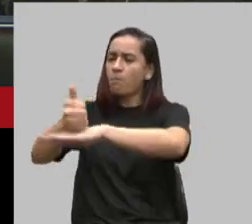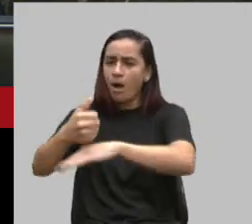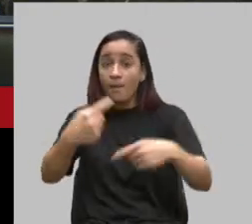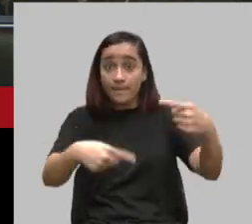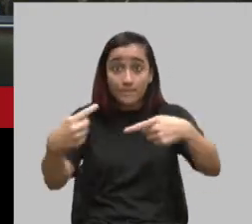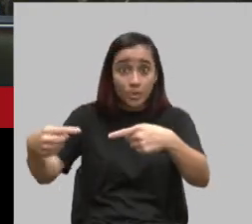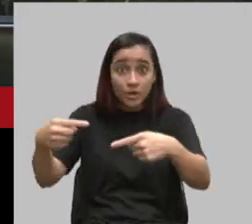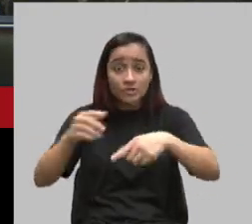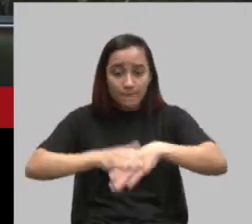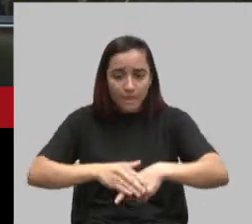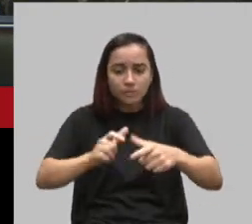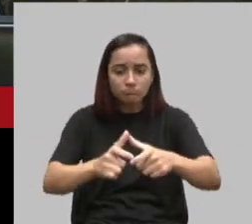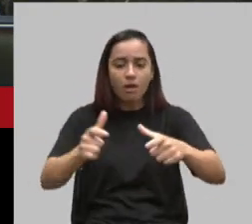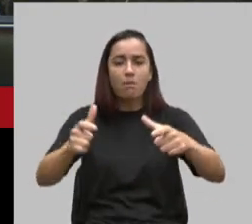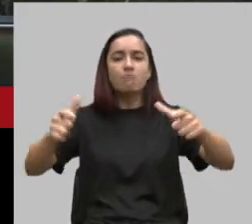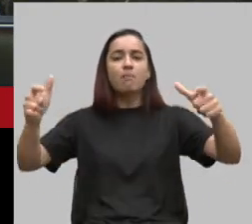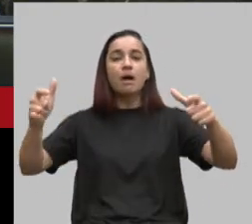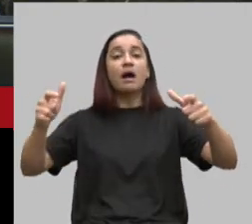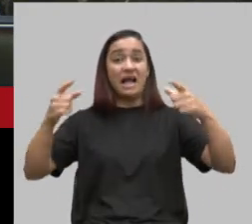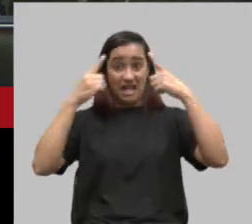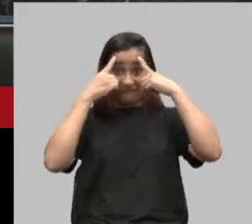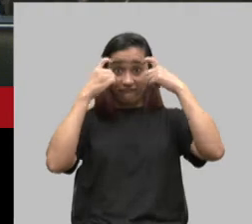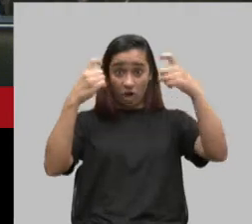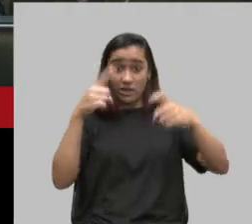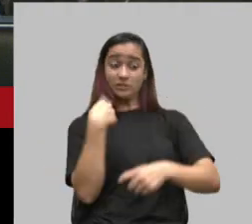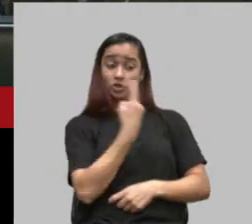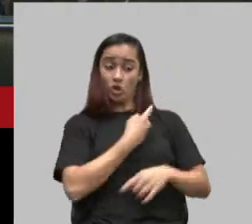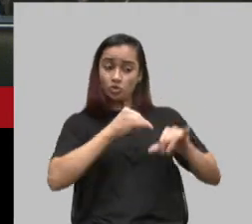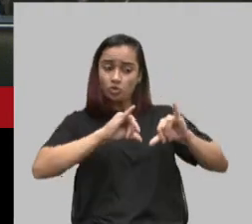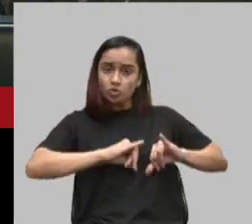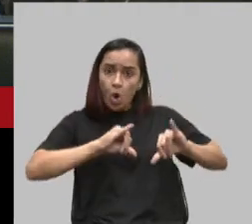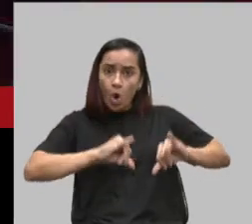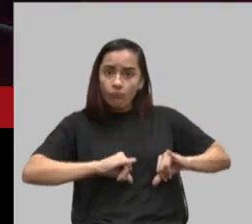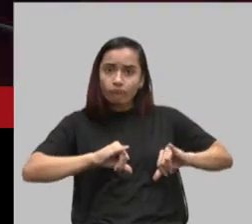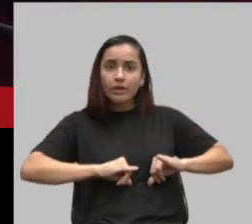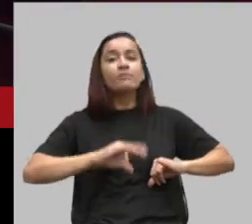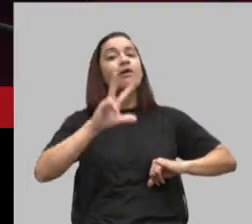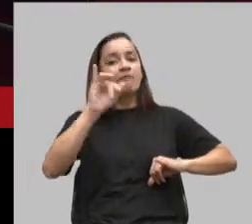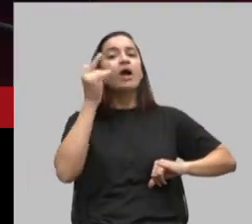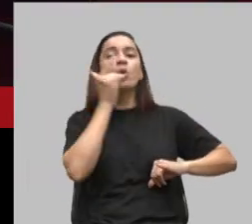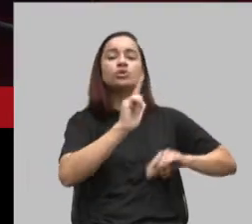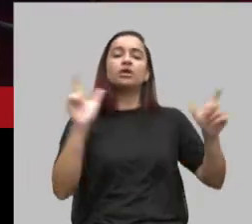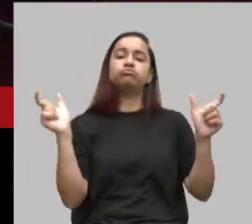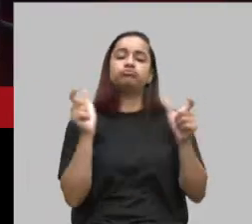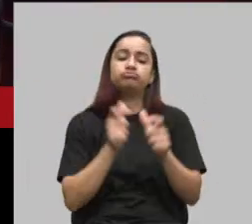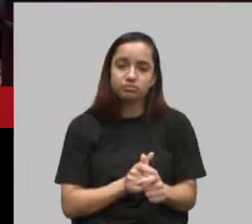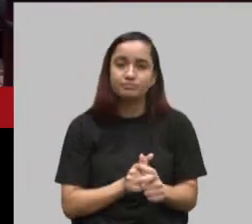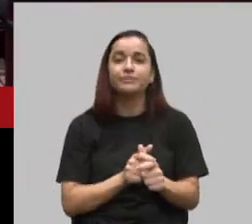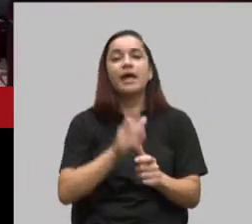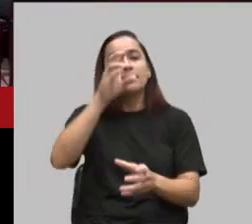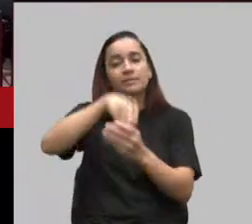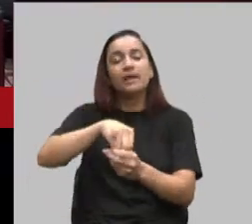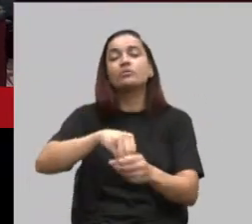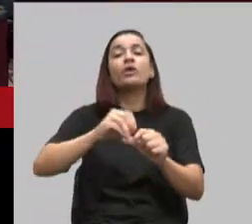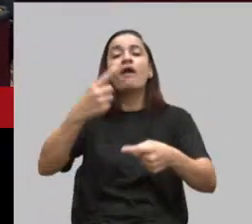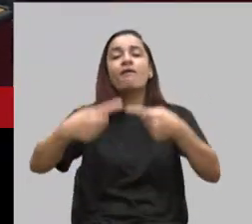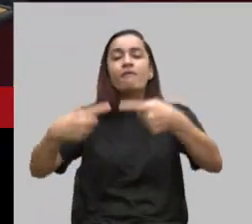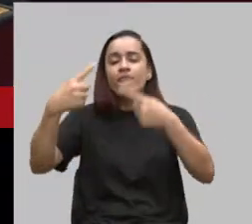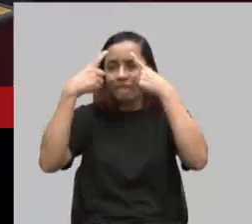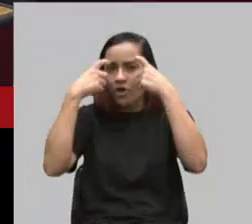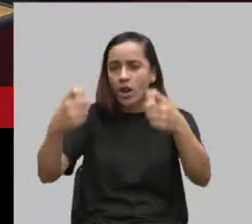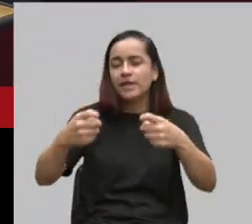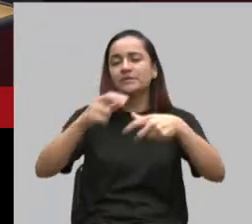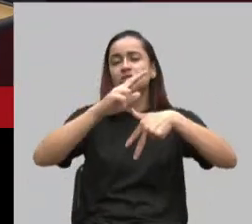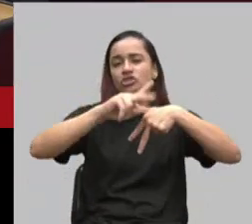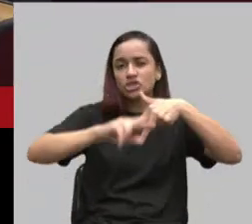que as violências que nós vivemos nós conseguimos empurrá-la da violência política de gênero ao femin e